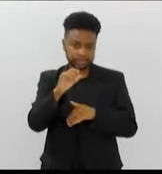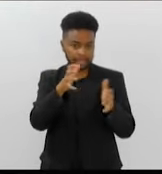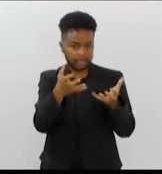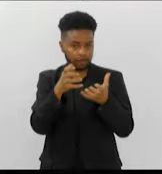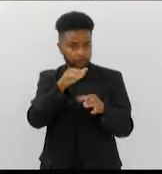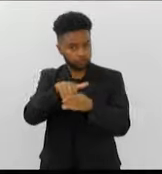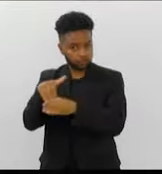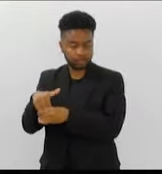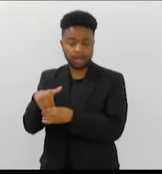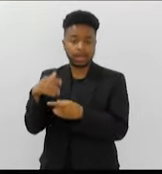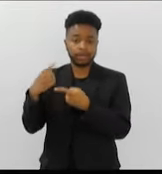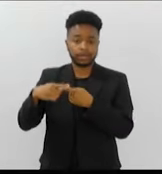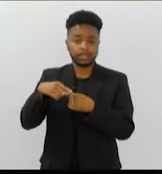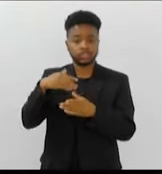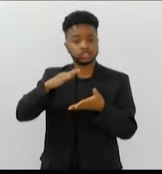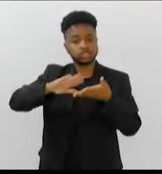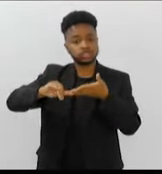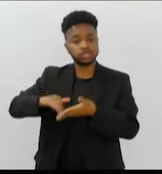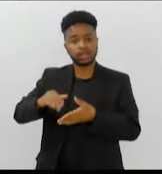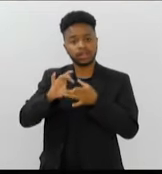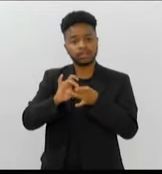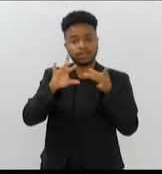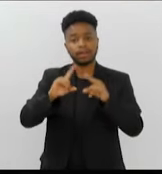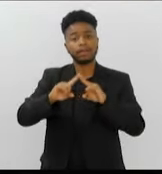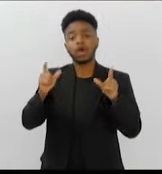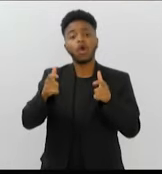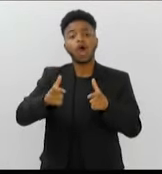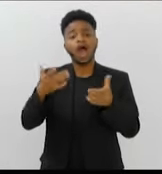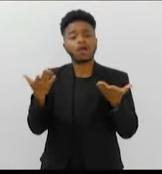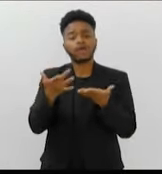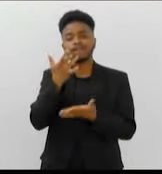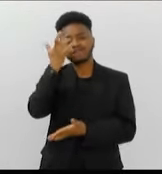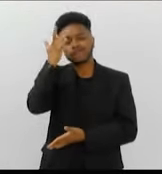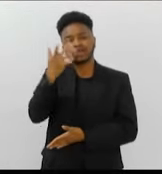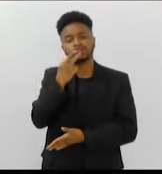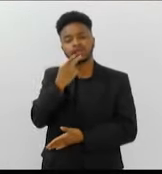porque está tomando a sua liberdade. Cadê o cara? Agora mole prometer emprego. Cadê ele?